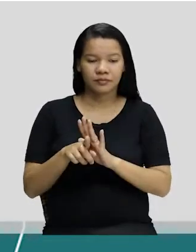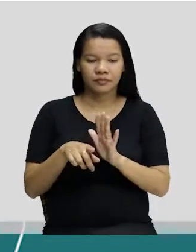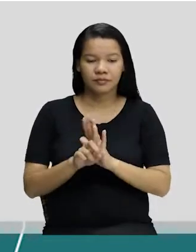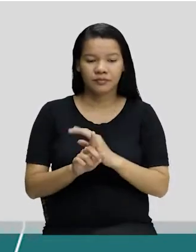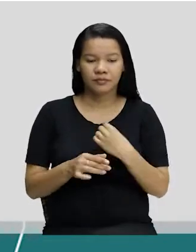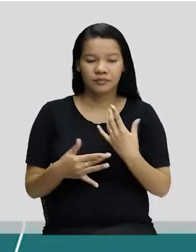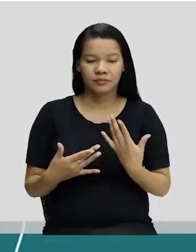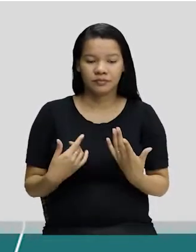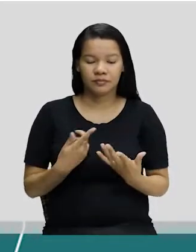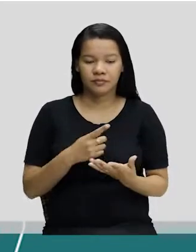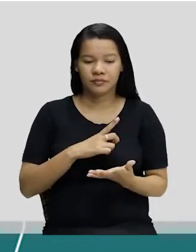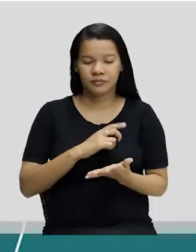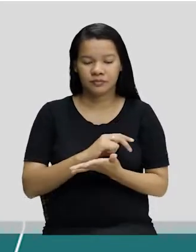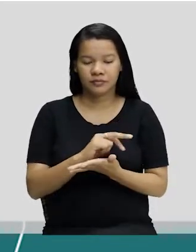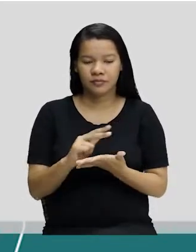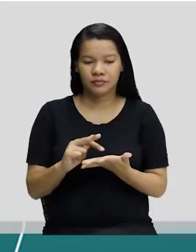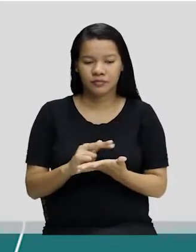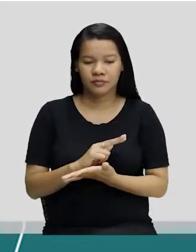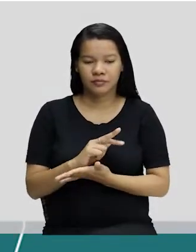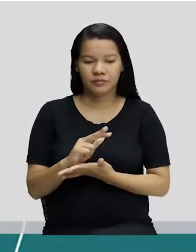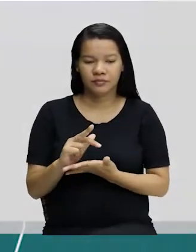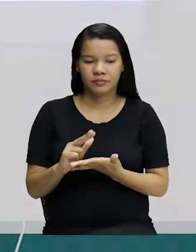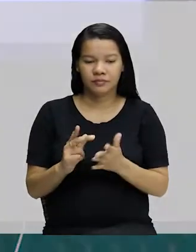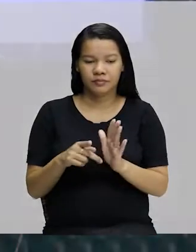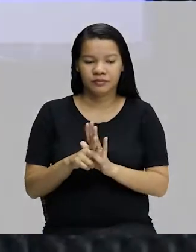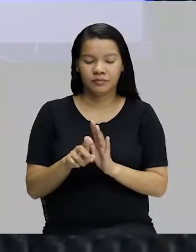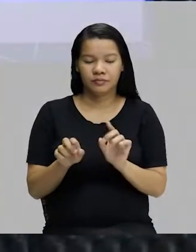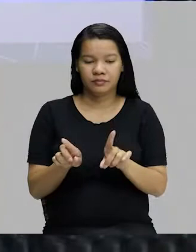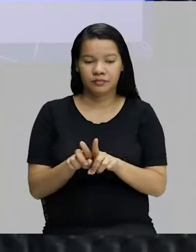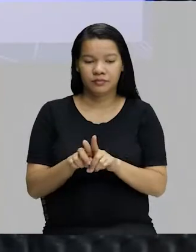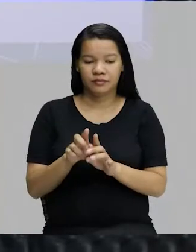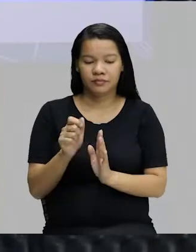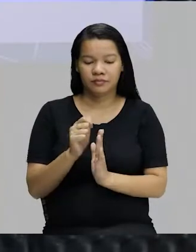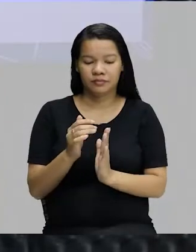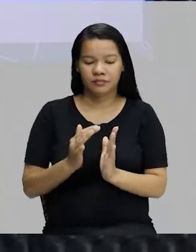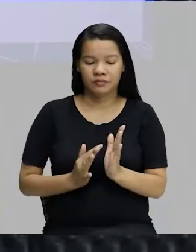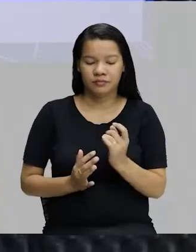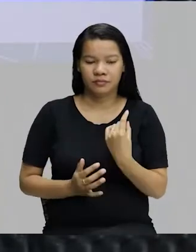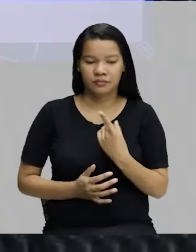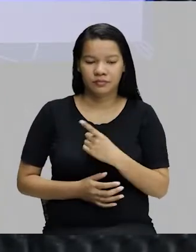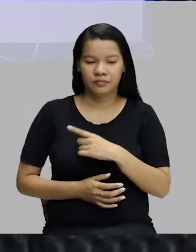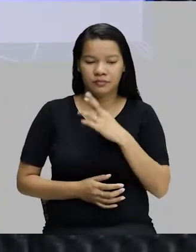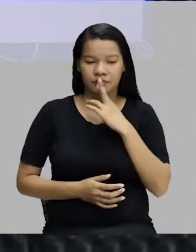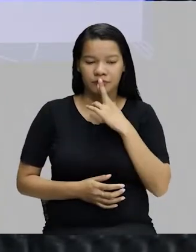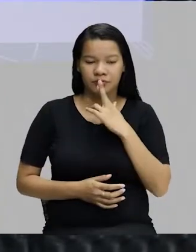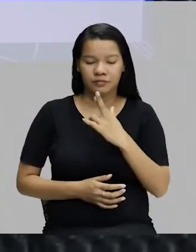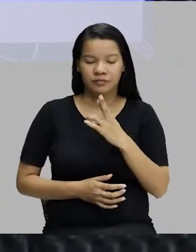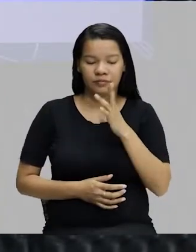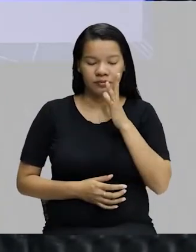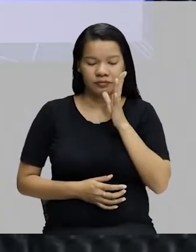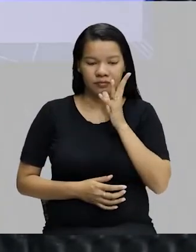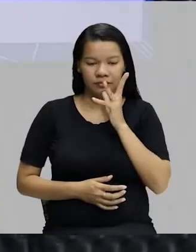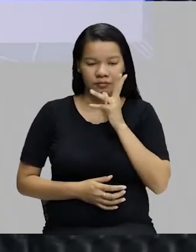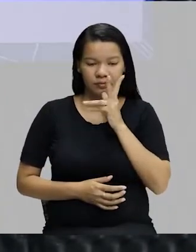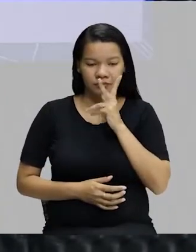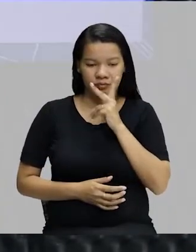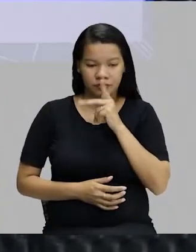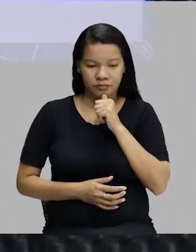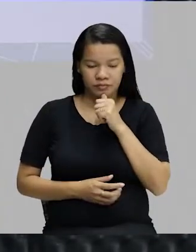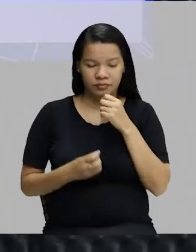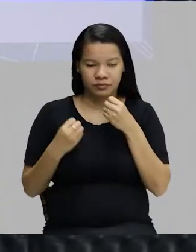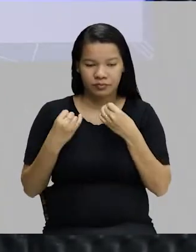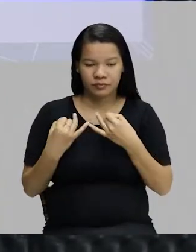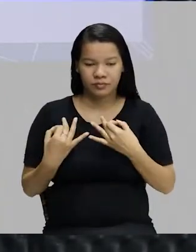uma série de questões, uma série de exercícios, vamos responder de forma bem devagar, explicar